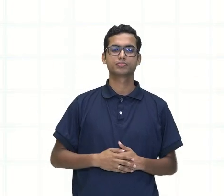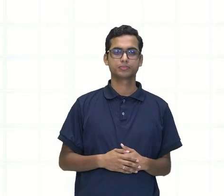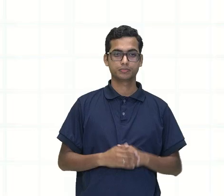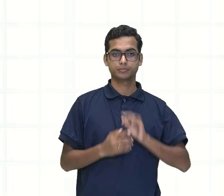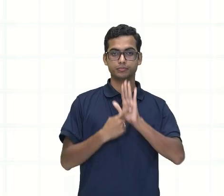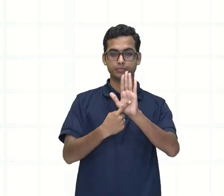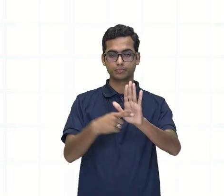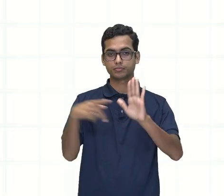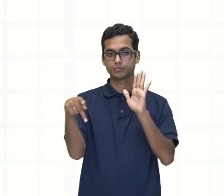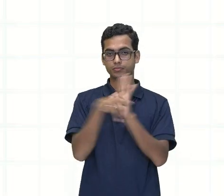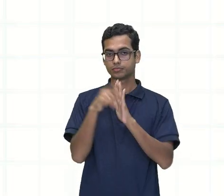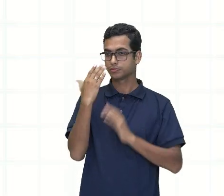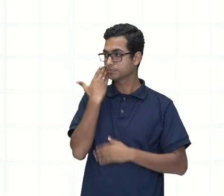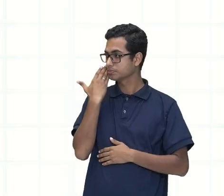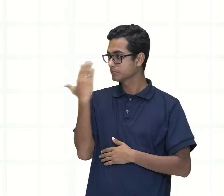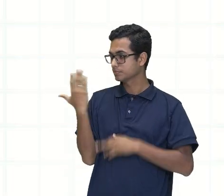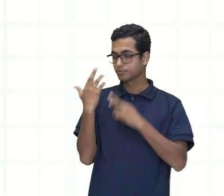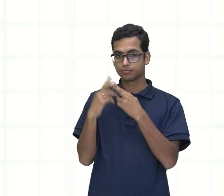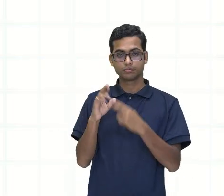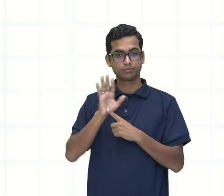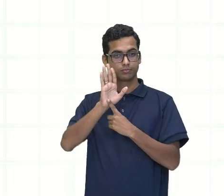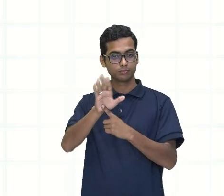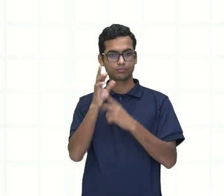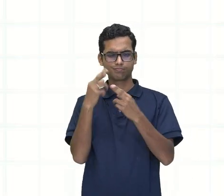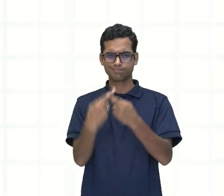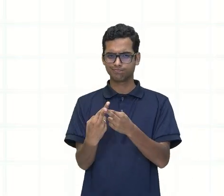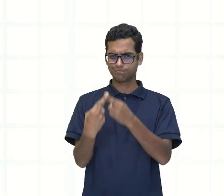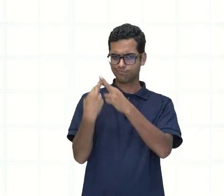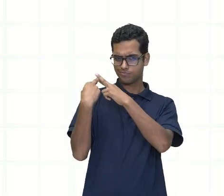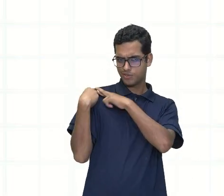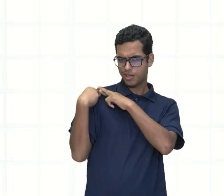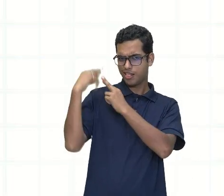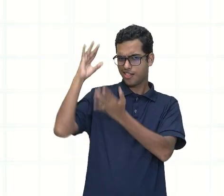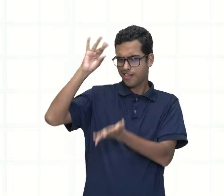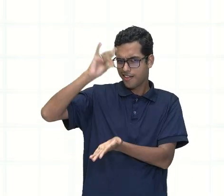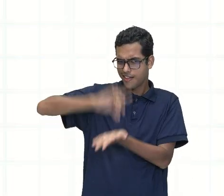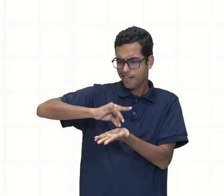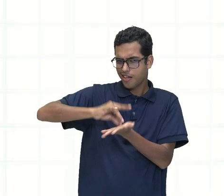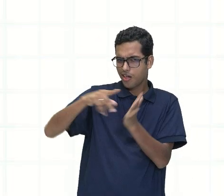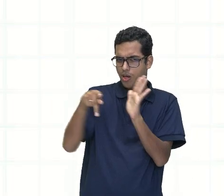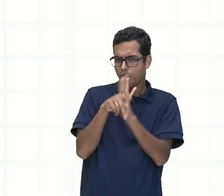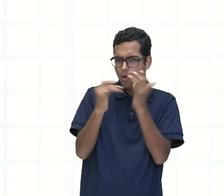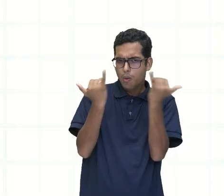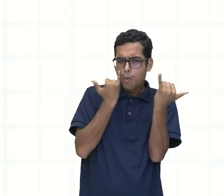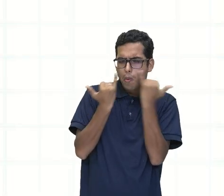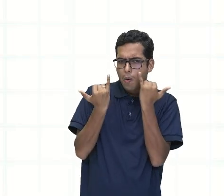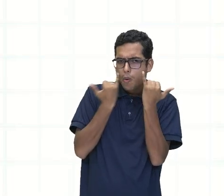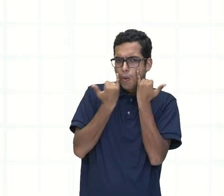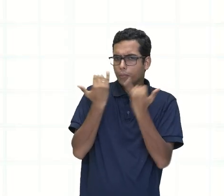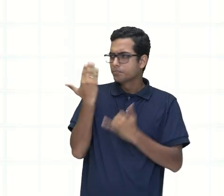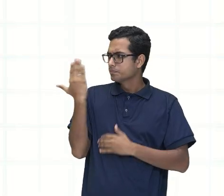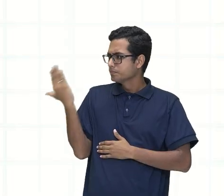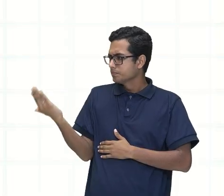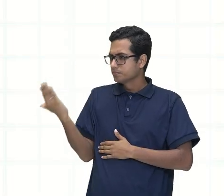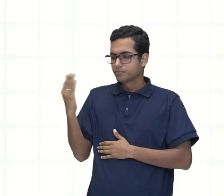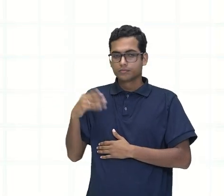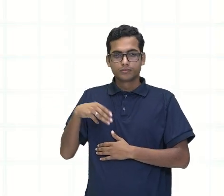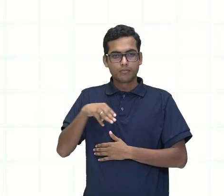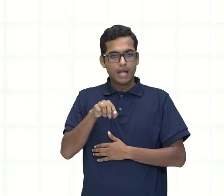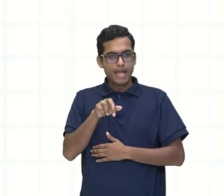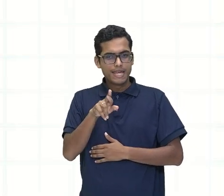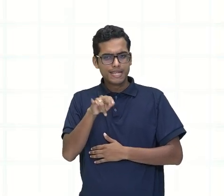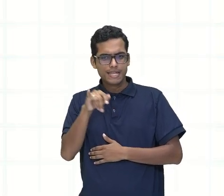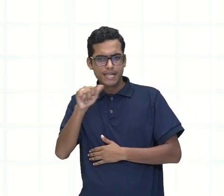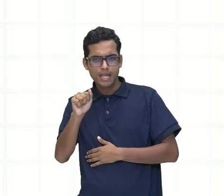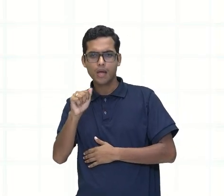que ele não tem uma responsabilidade de confirmar essa informação de que a Maria tenha feito, né, a prova,